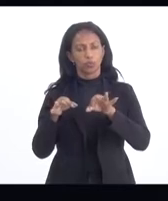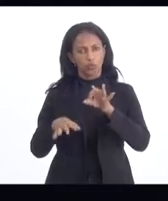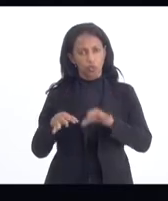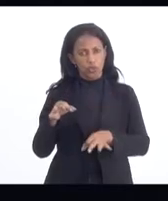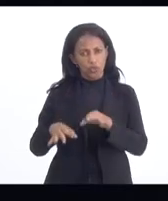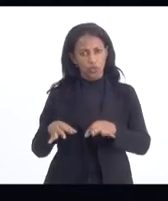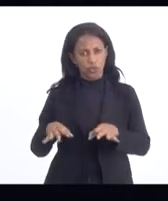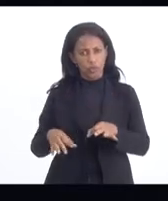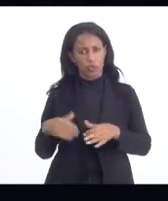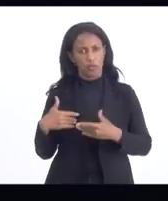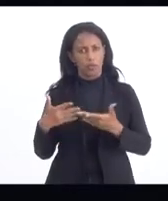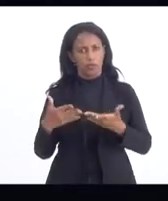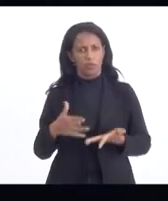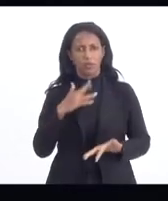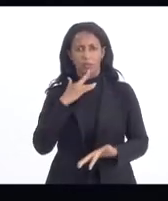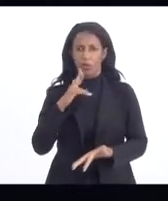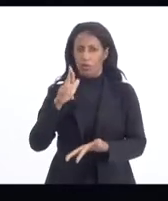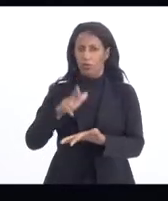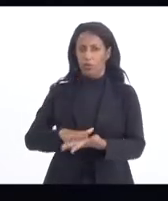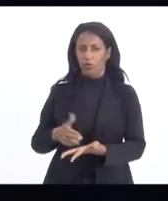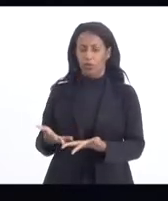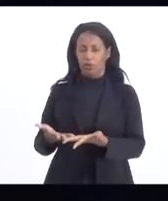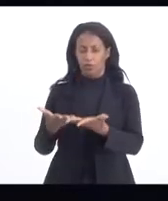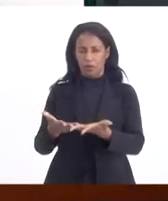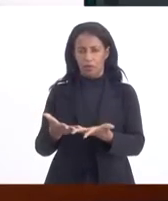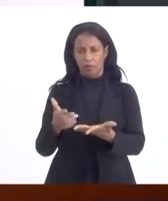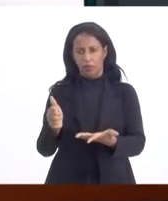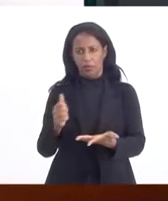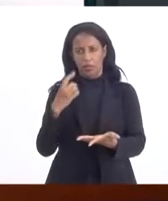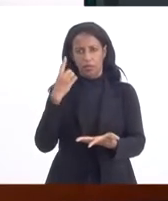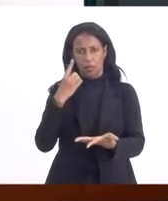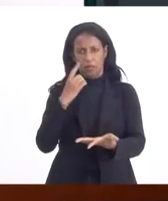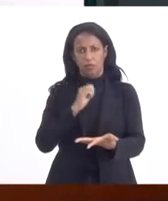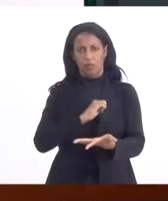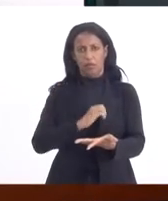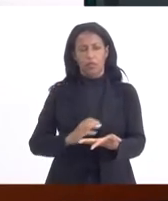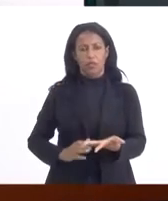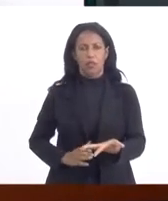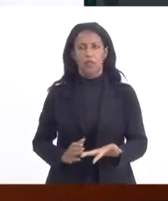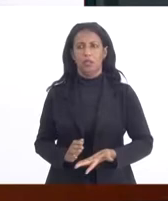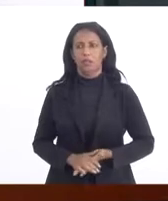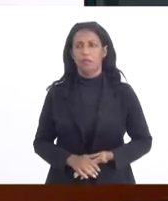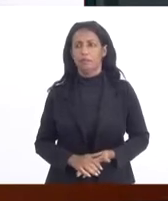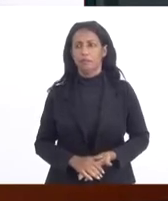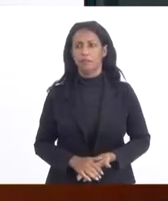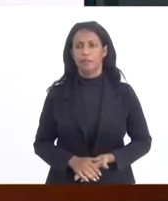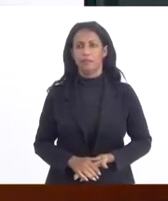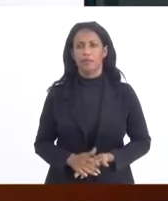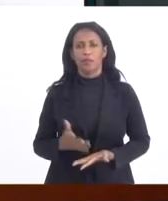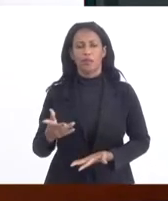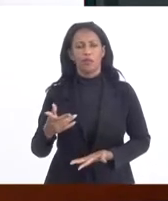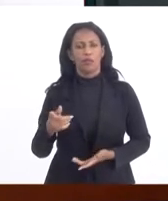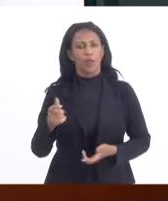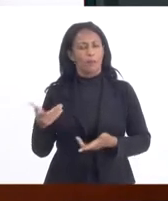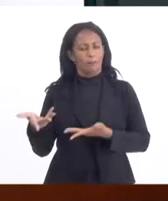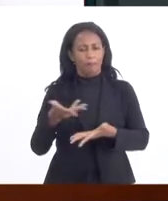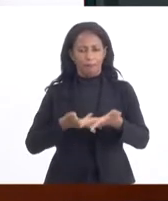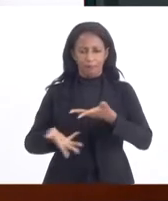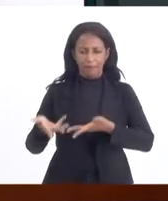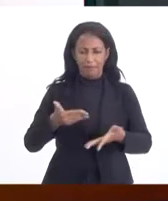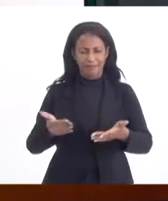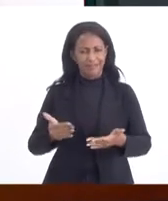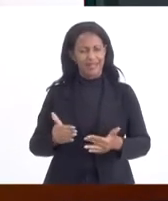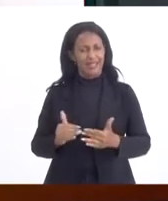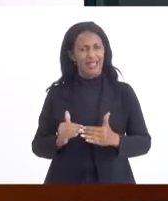aqui deixar o meu reconhecimento a você, André, o meu agradecimento, a parceria que tem sido feita, a honra que